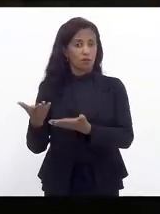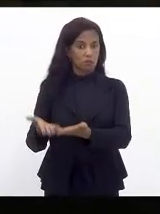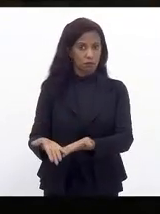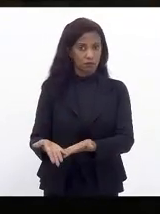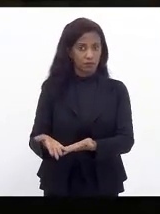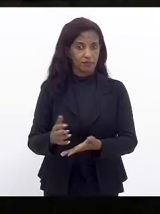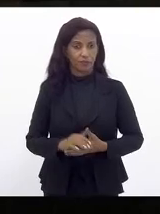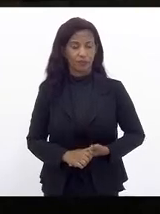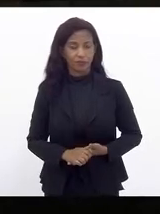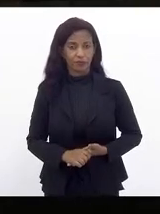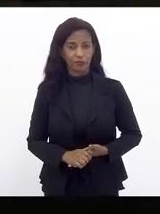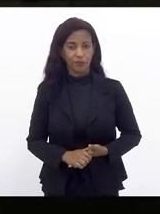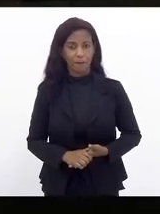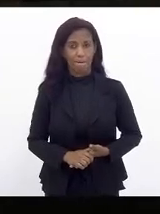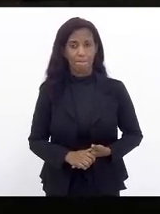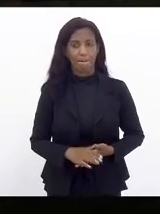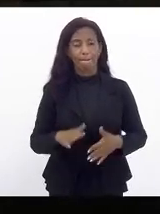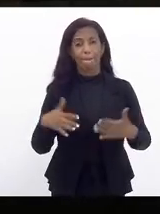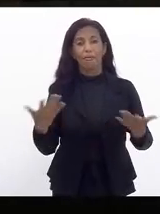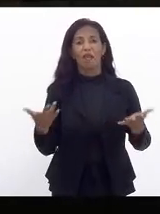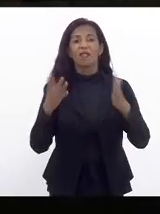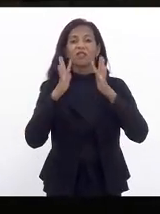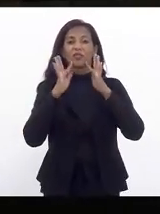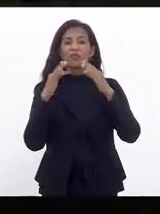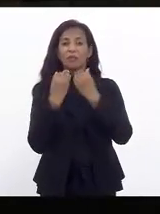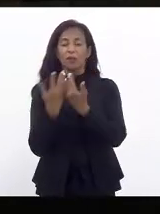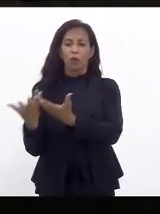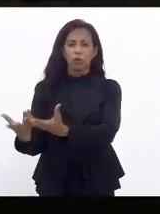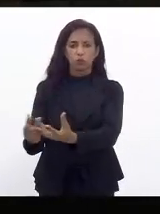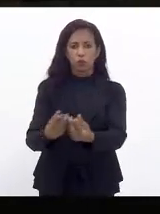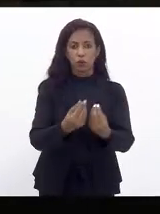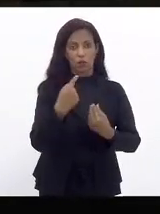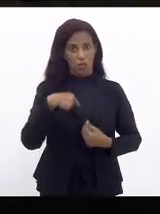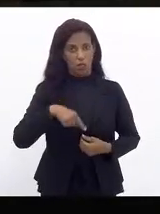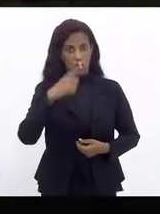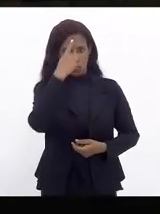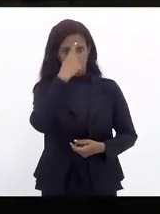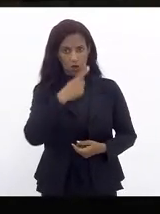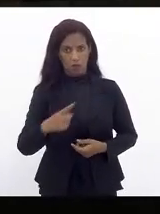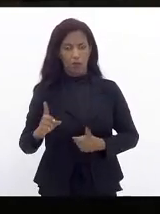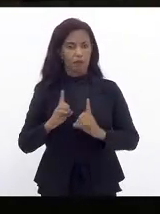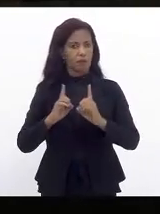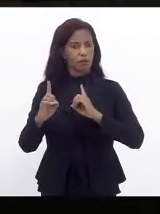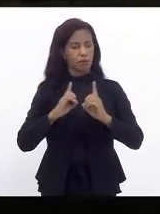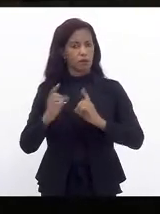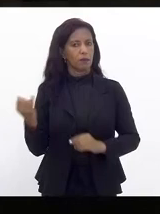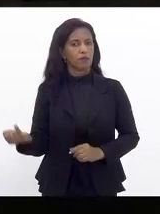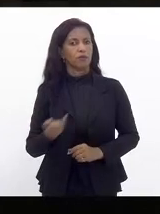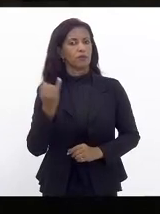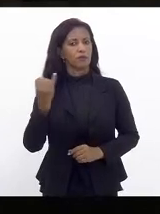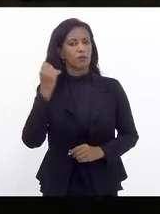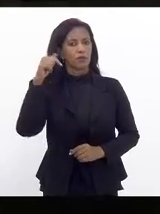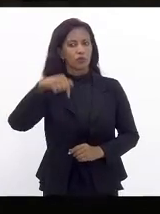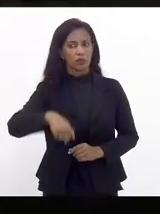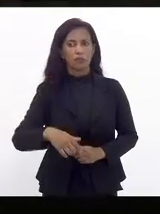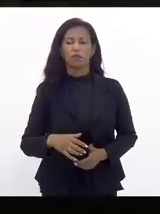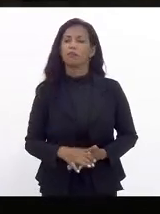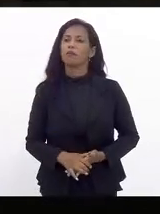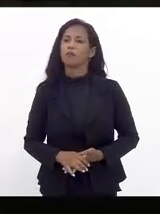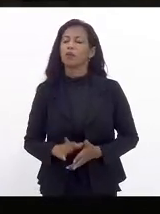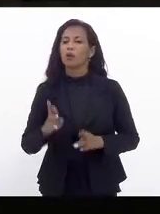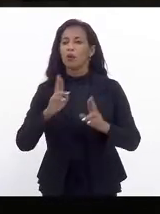né? Quando muitas famílias, senhora presidenta, e essa semana fizemos um debate importante aqui nessa casa